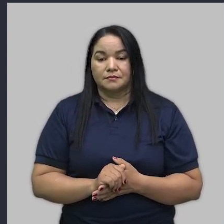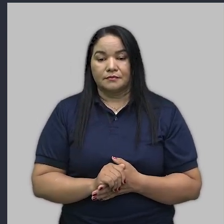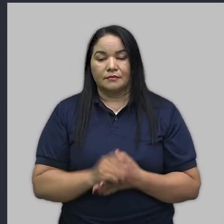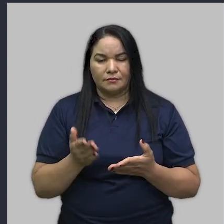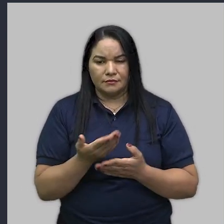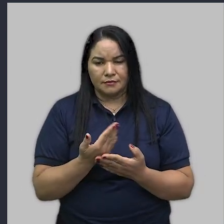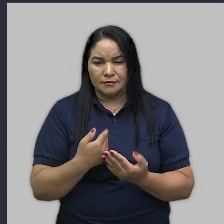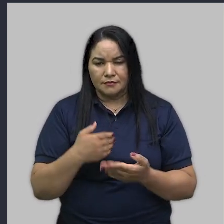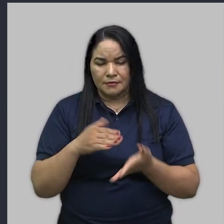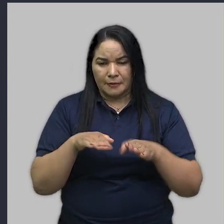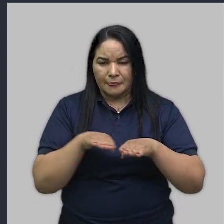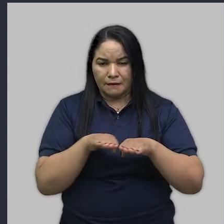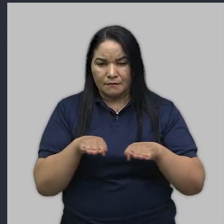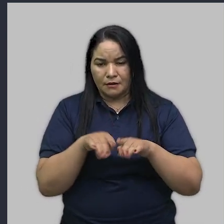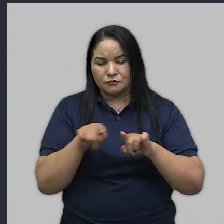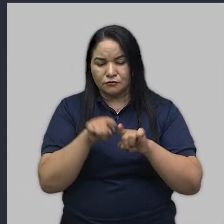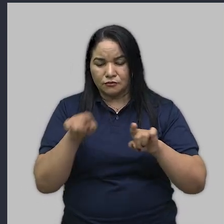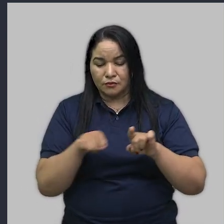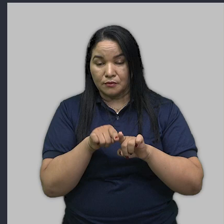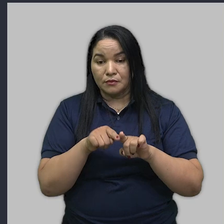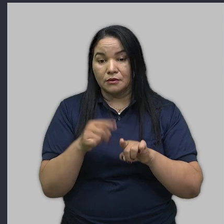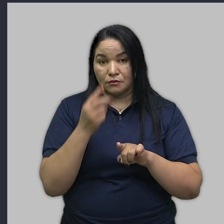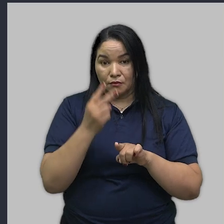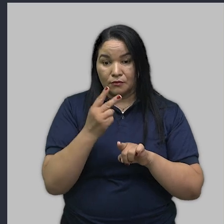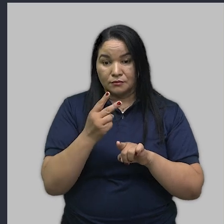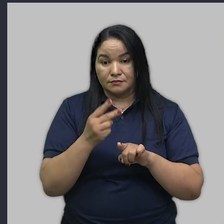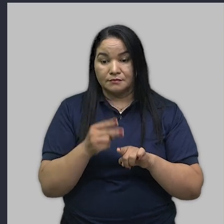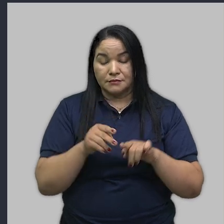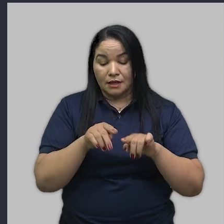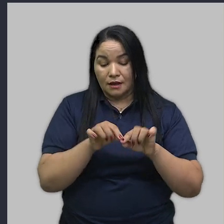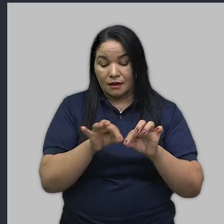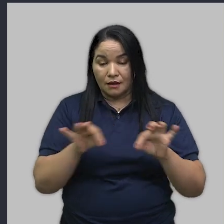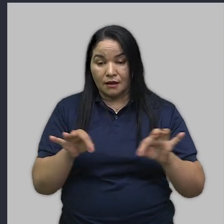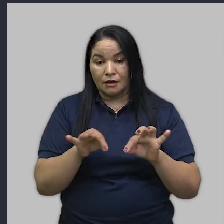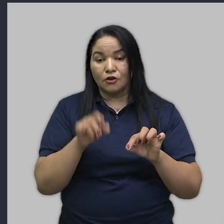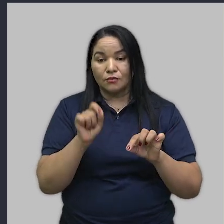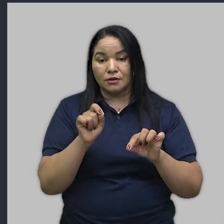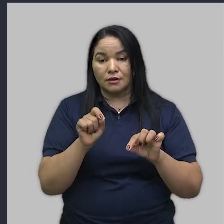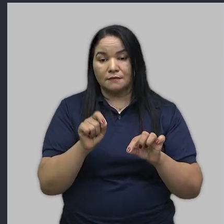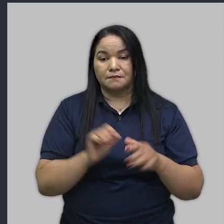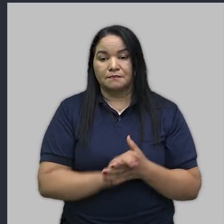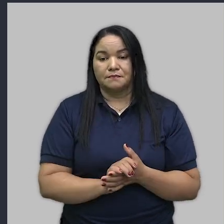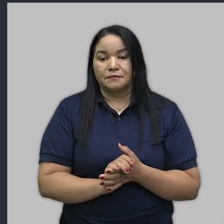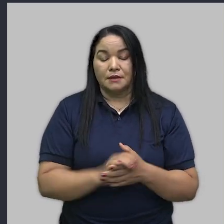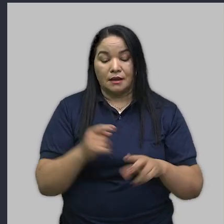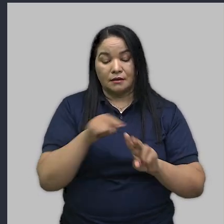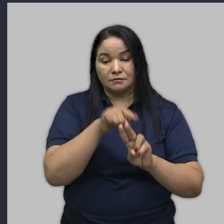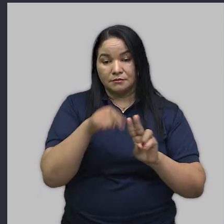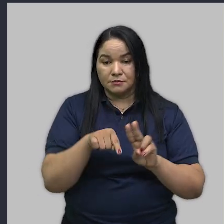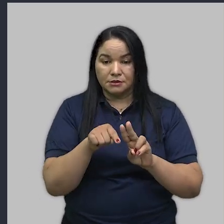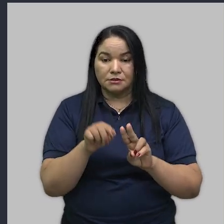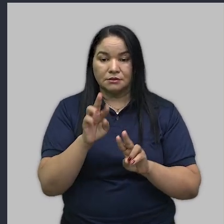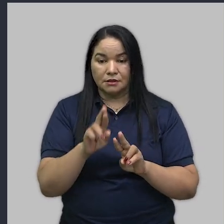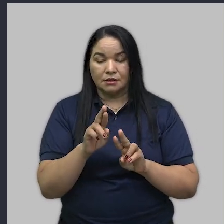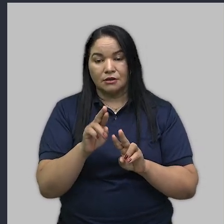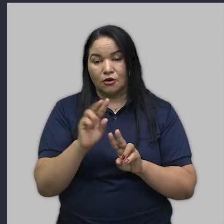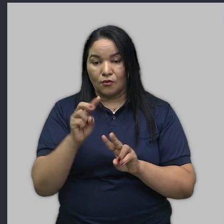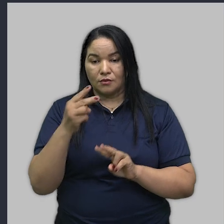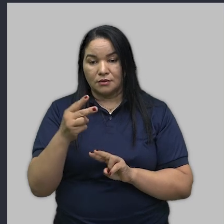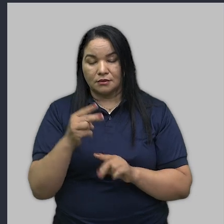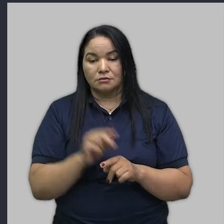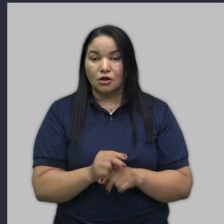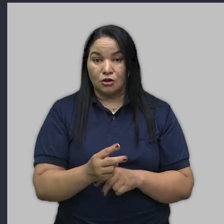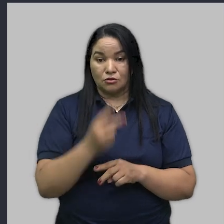As bases são dois círculos. A área de um círculo é π raio ao quadrado. Como temos